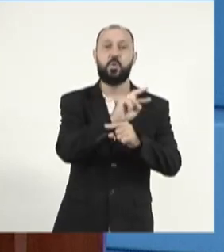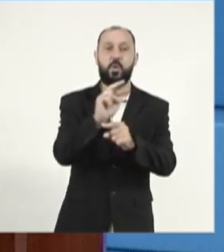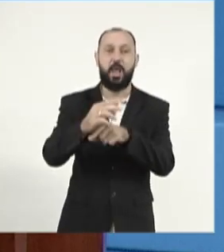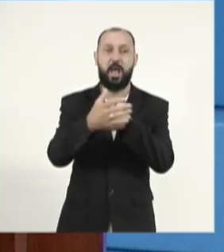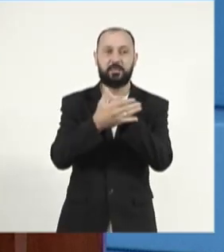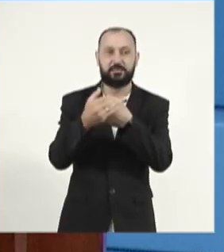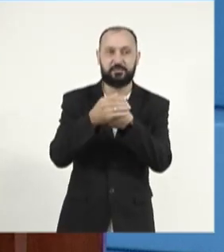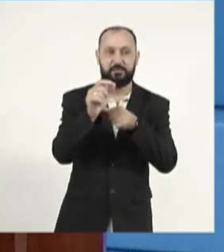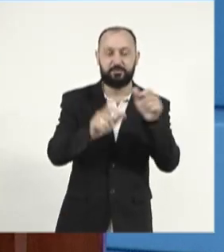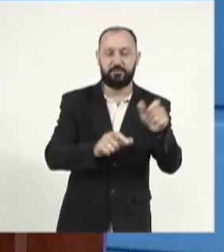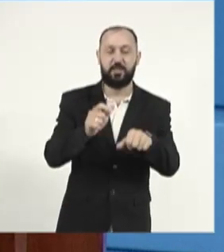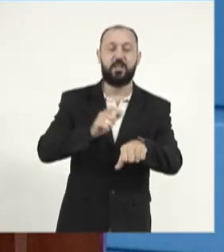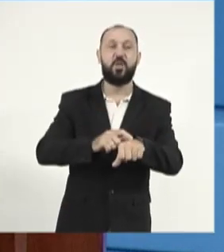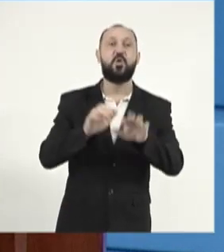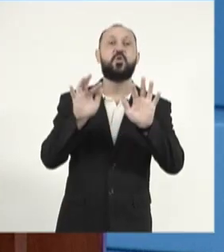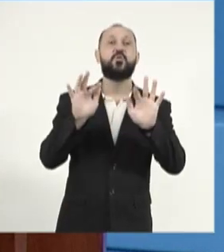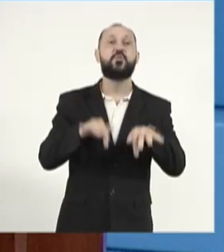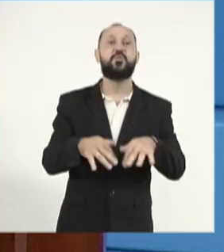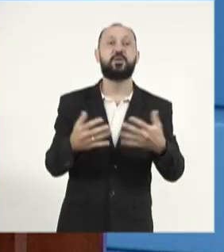pessoas. Um final